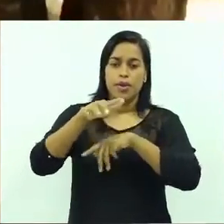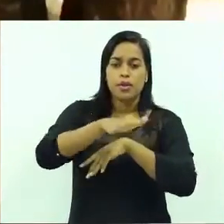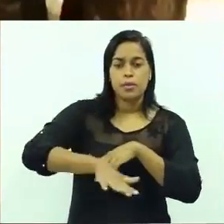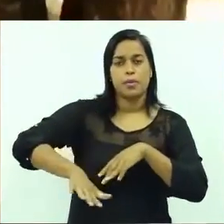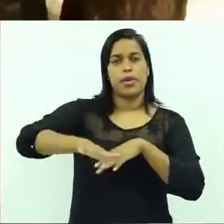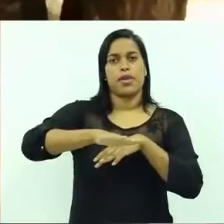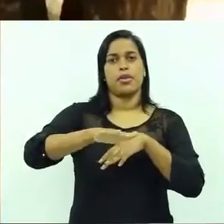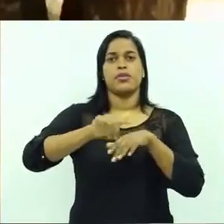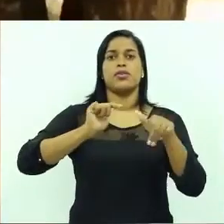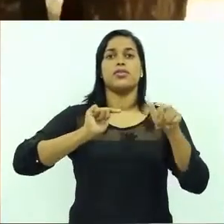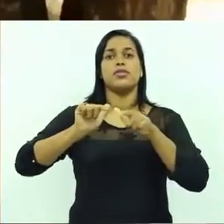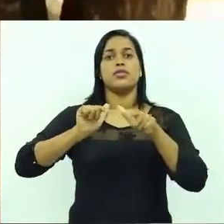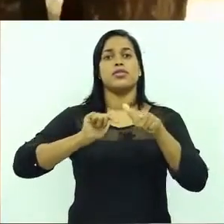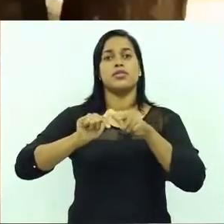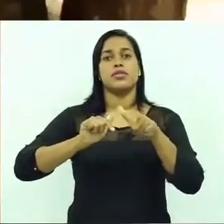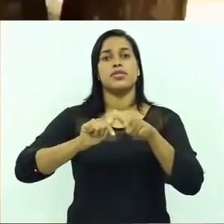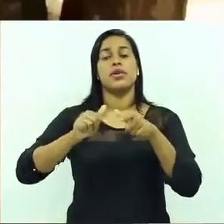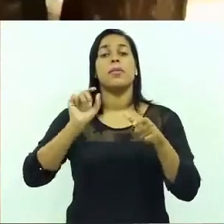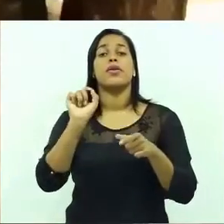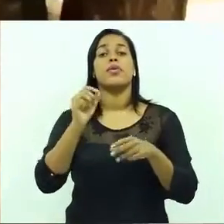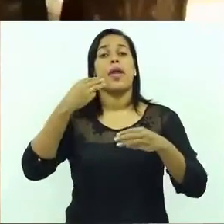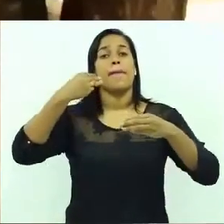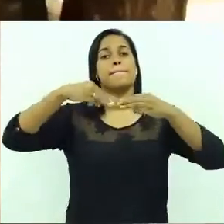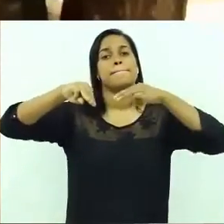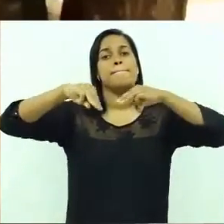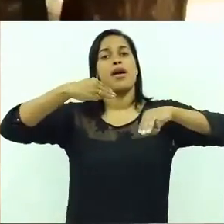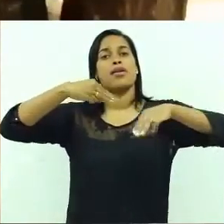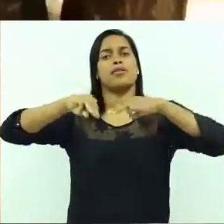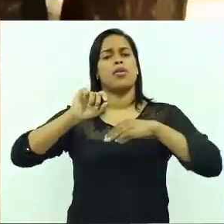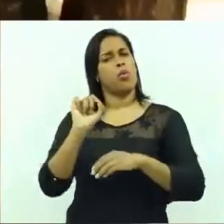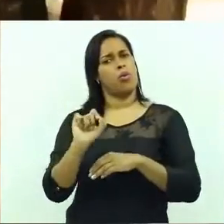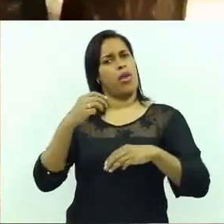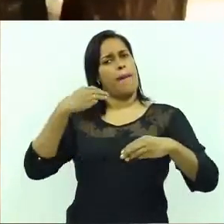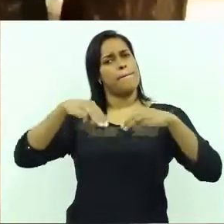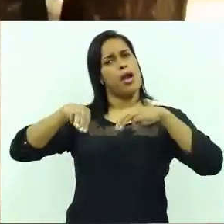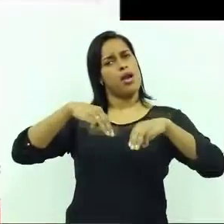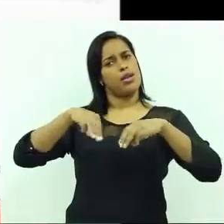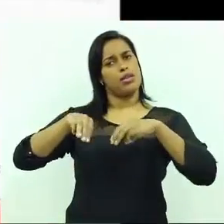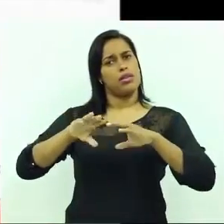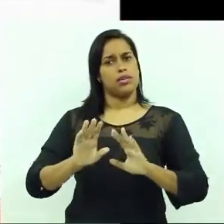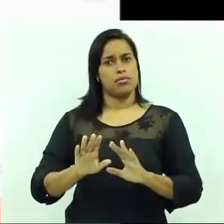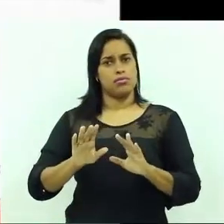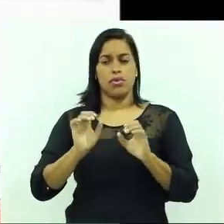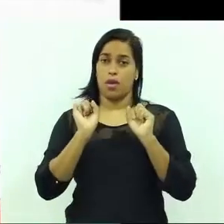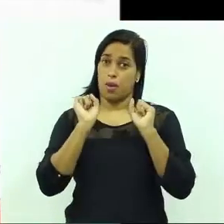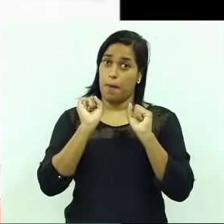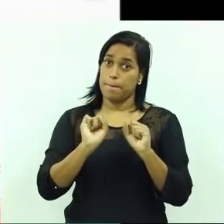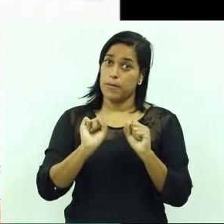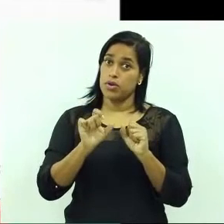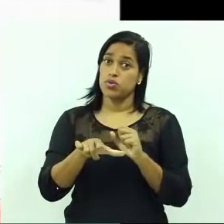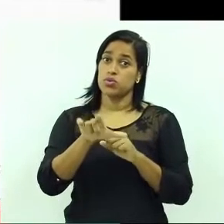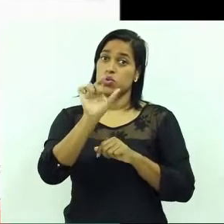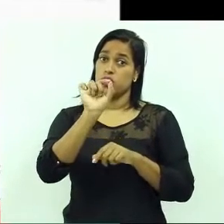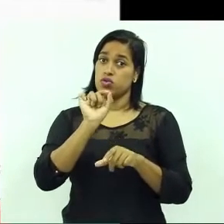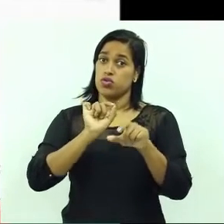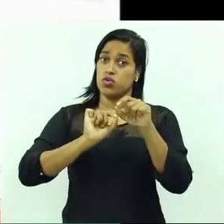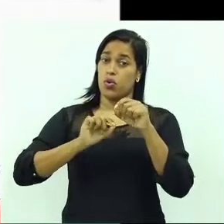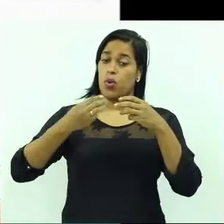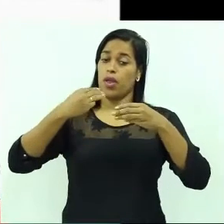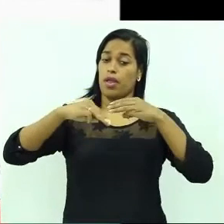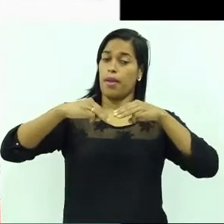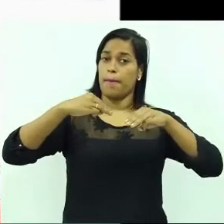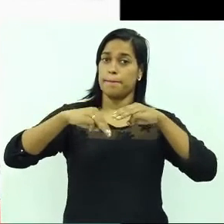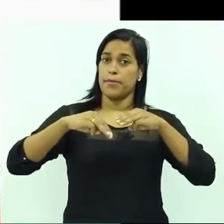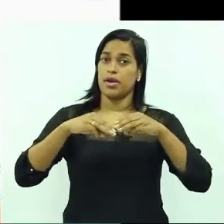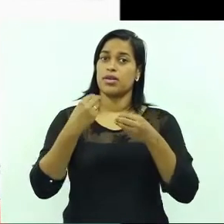trabalha com marketing. E o que é marketing? Eu posso definir marketing a partir da